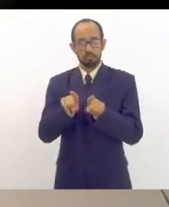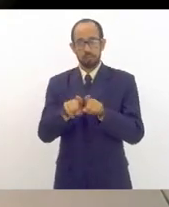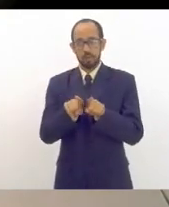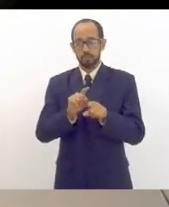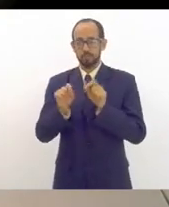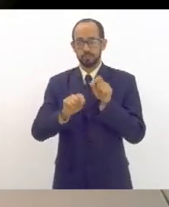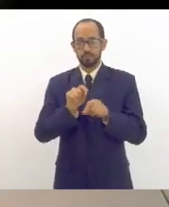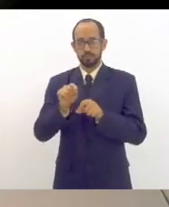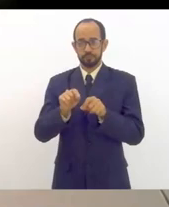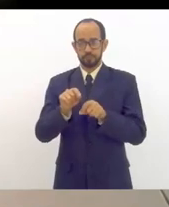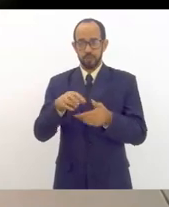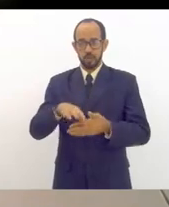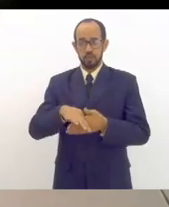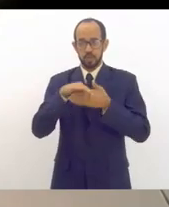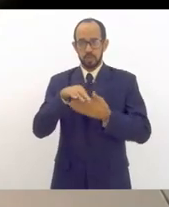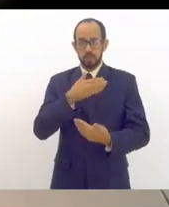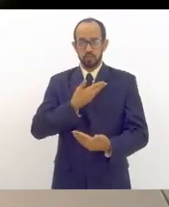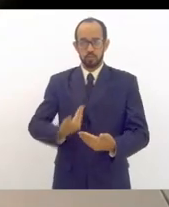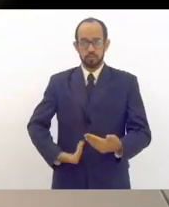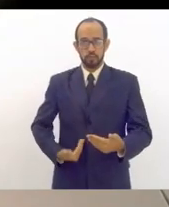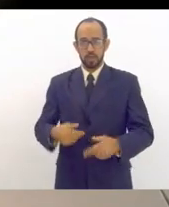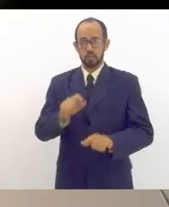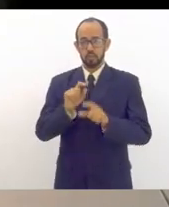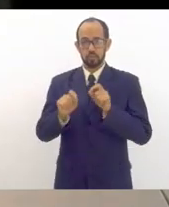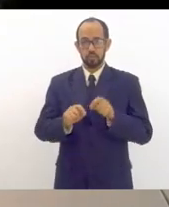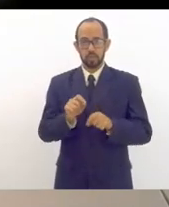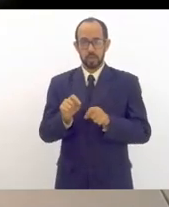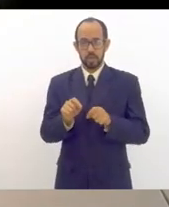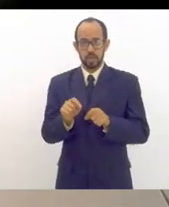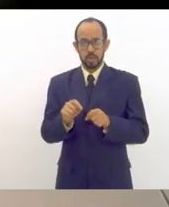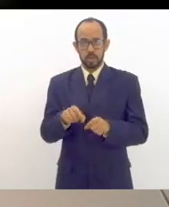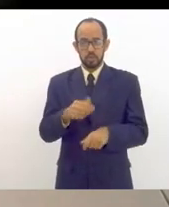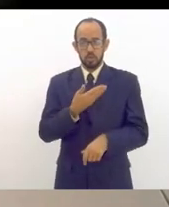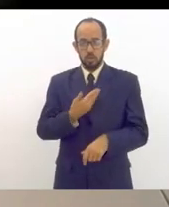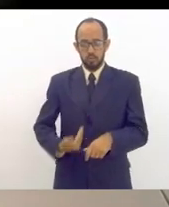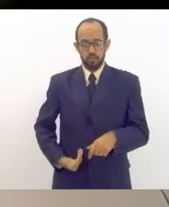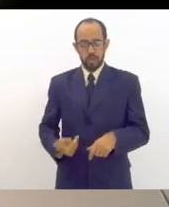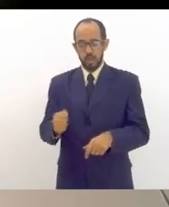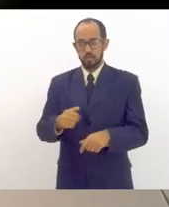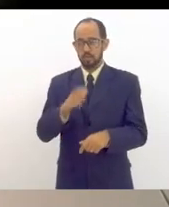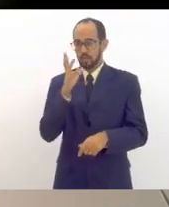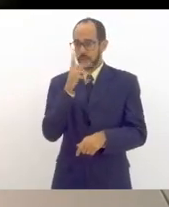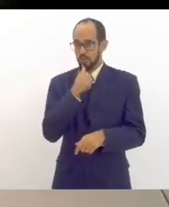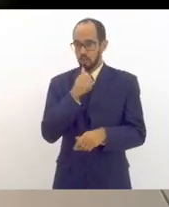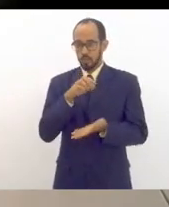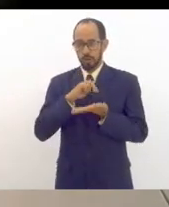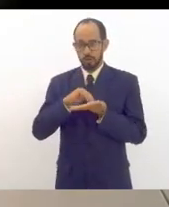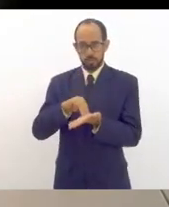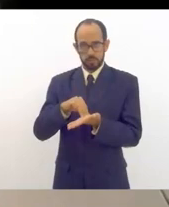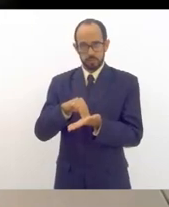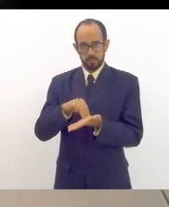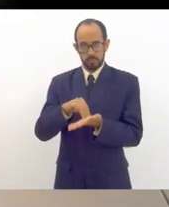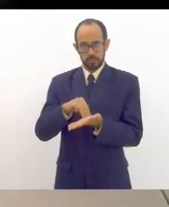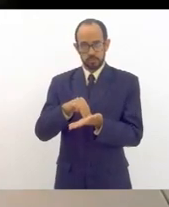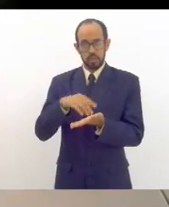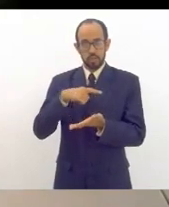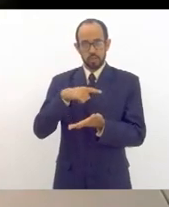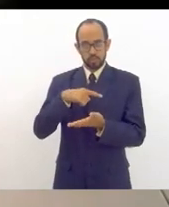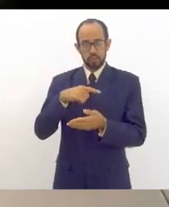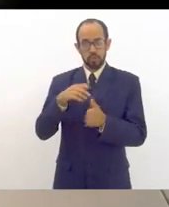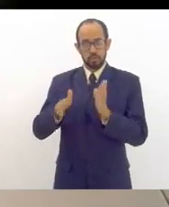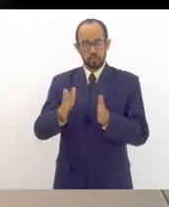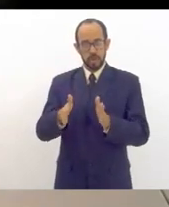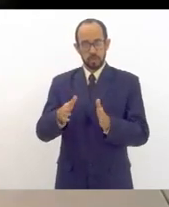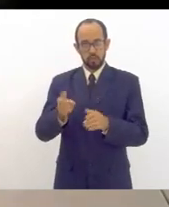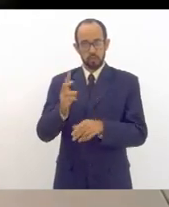Lembrando, líder do governo, que o governo Cláudio Castro demorou muito tempo para mandar mensagem aqui. Né? Tinha um prazo de 2 anos para fazer